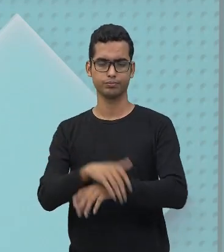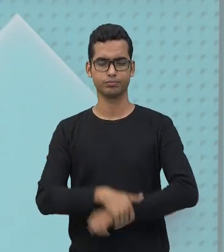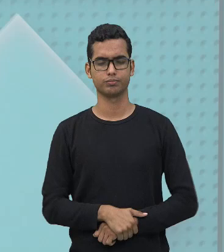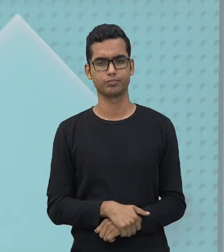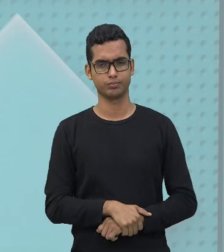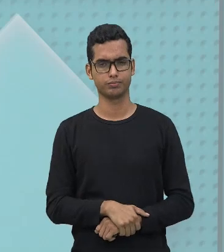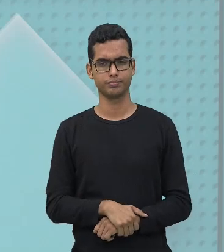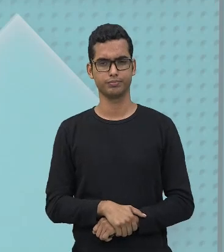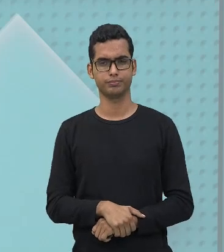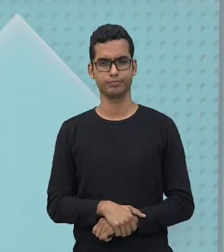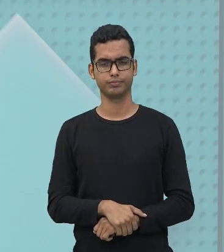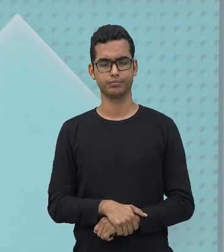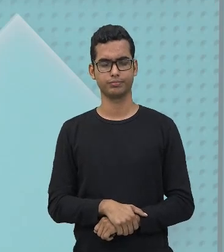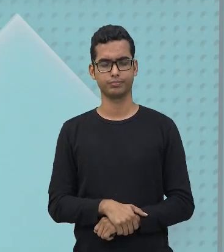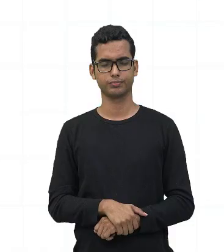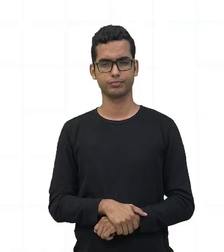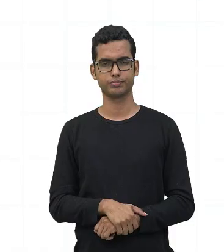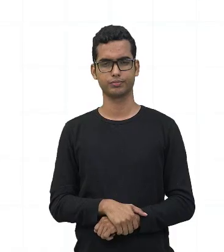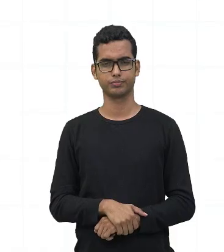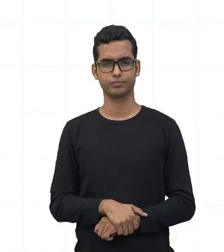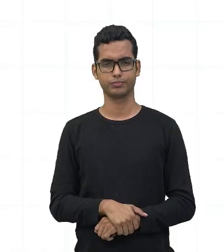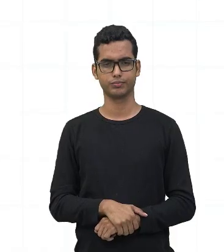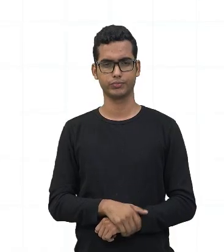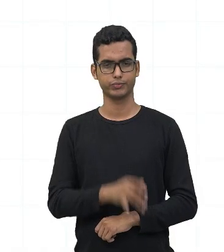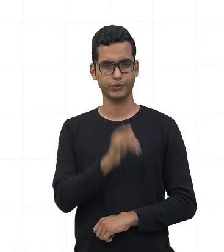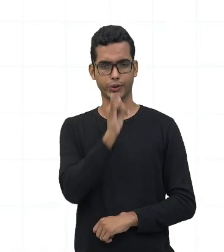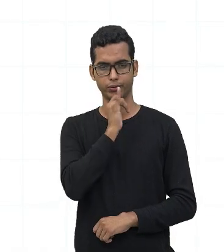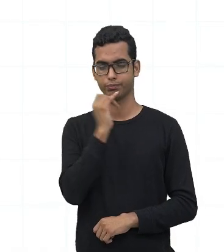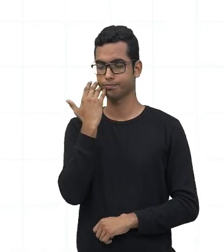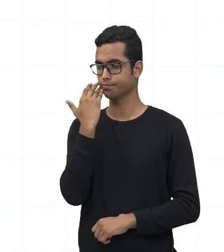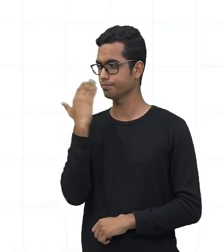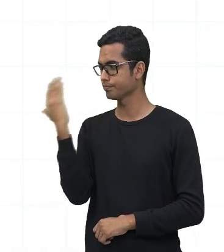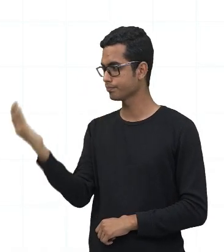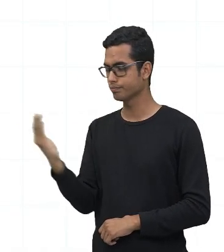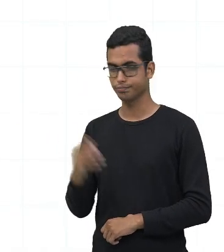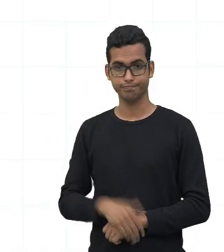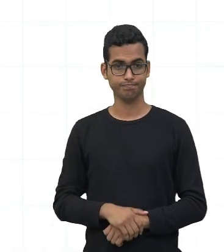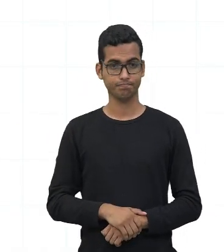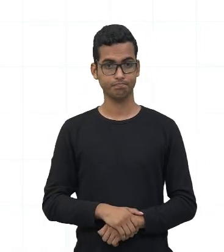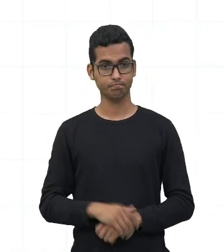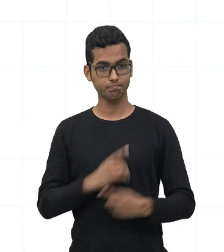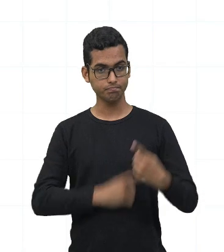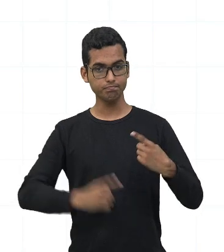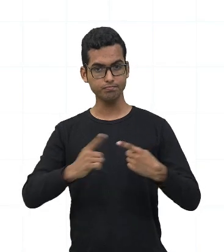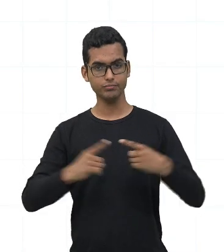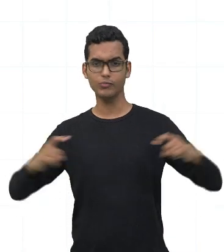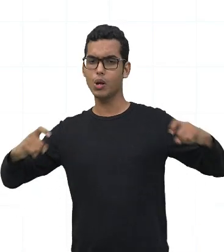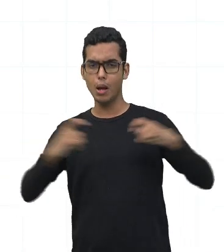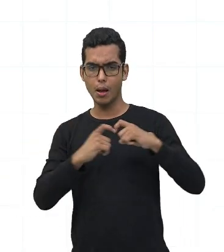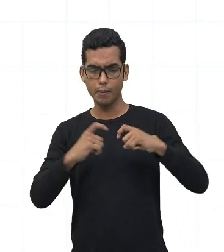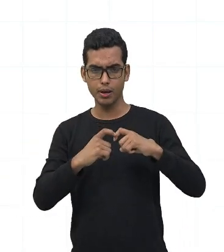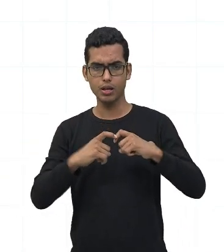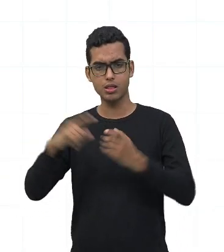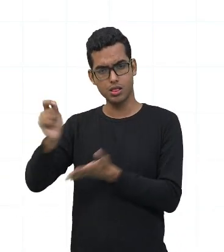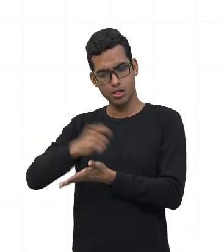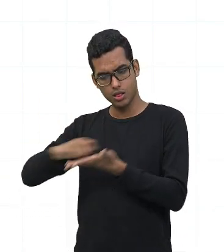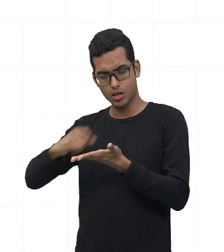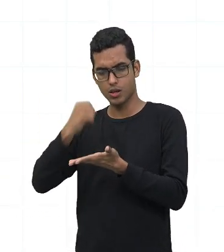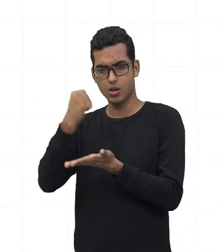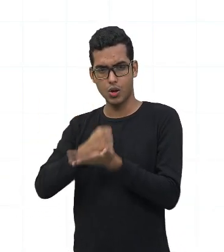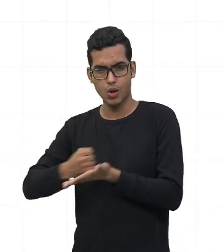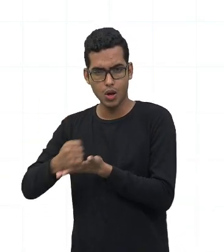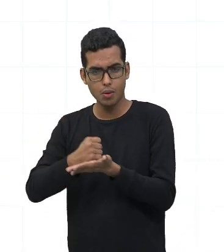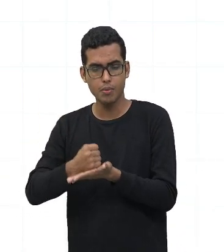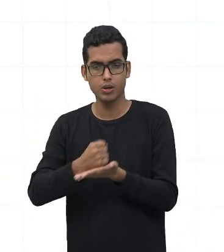determinada situação. Vamos ver então um exemplo aí. A médica prescreveu um remédio para o paciente. Isso